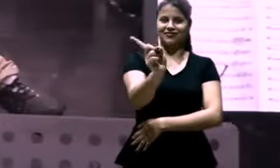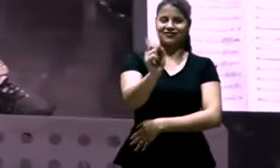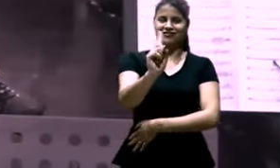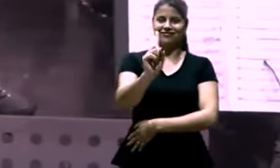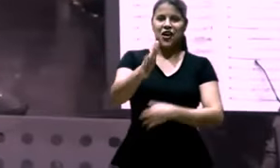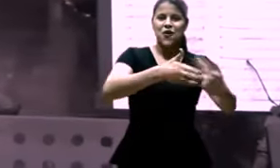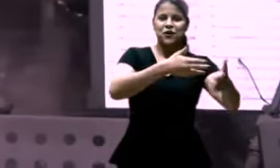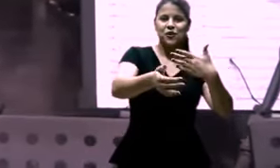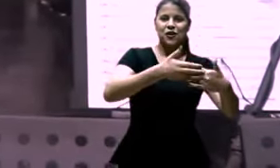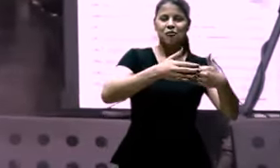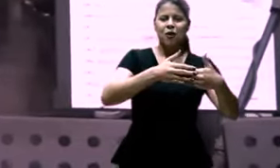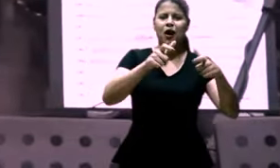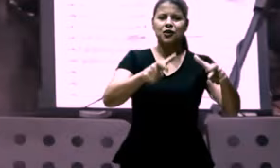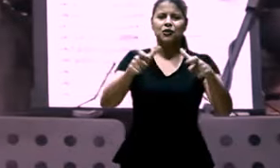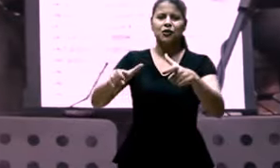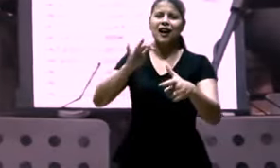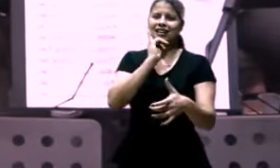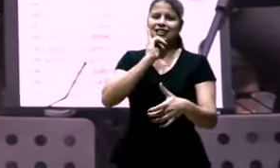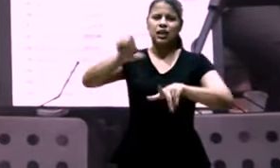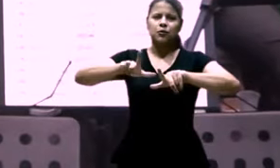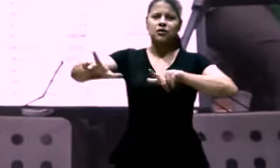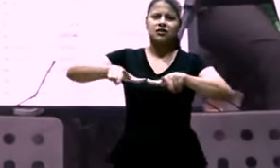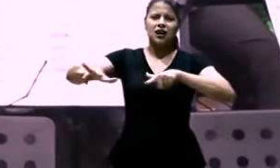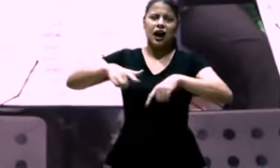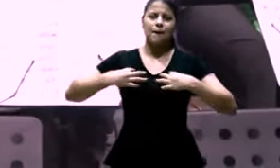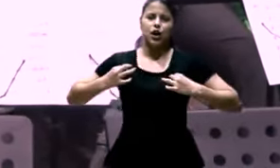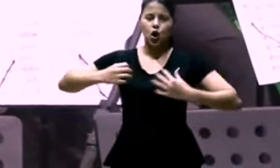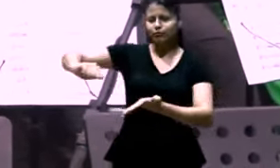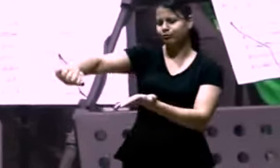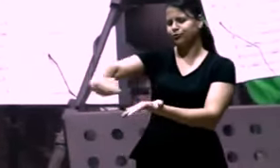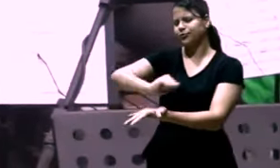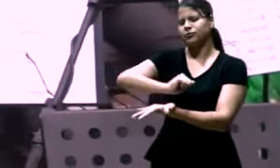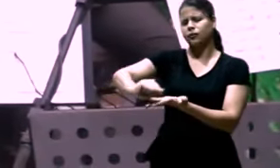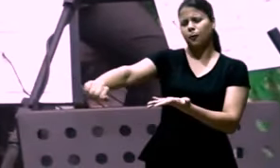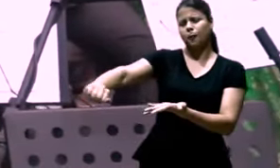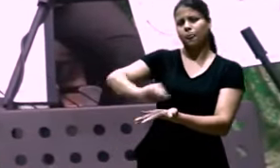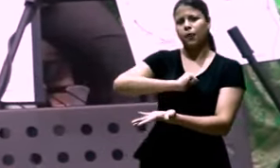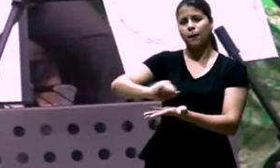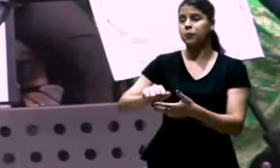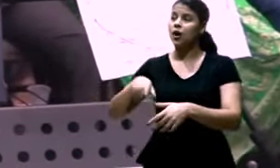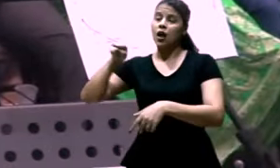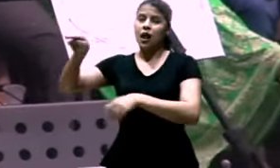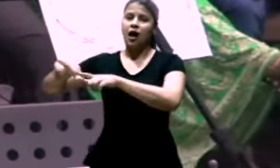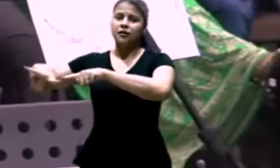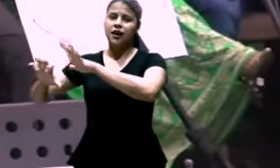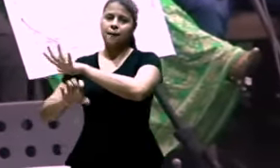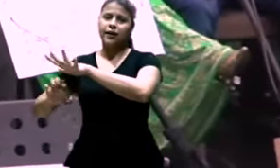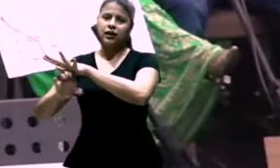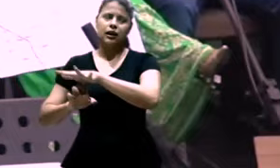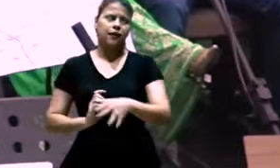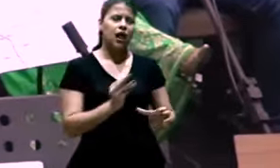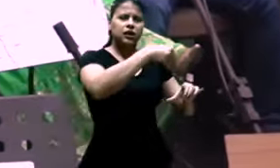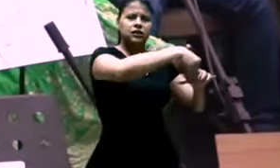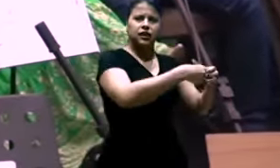Dentro do Uber. Lá no meu trabalho. Vindo aqui para a igreja. Aonde é o culto? É dentro de